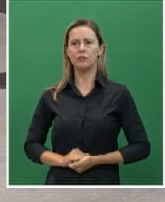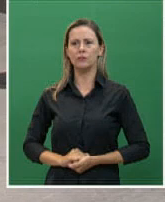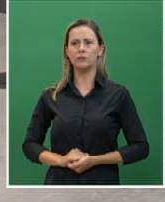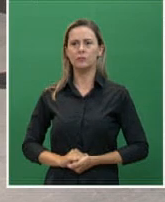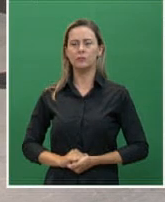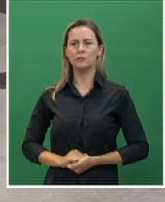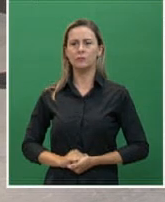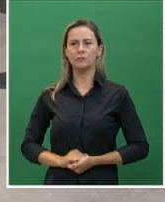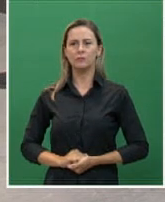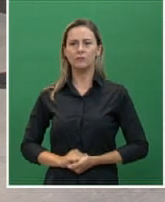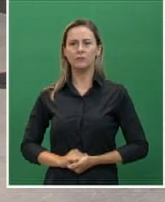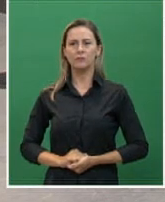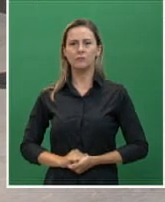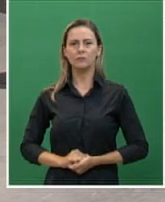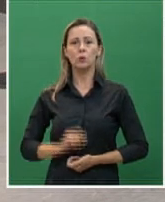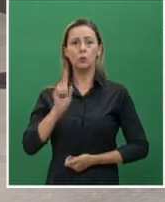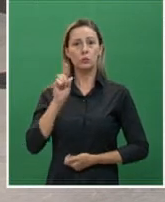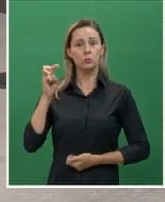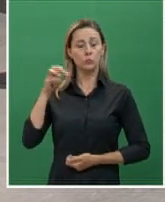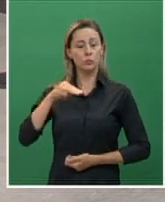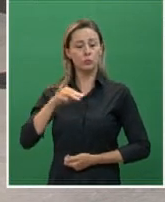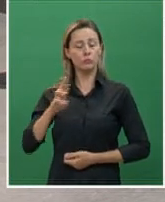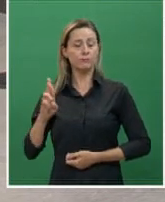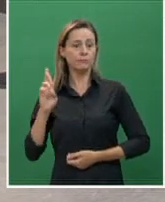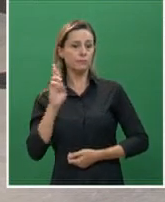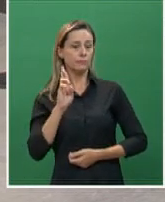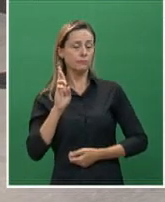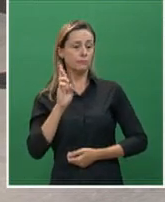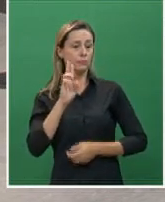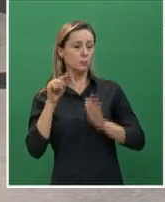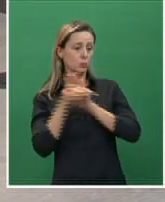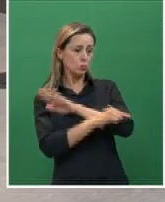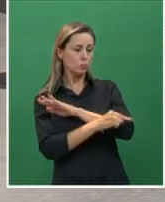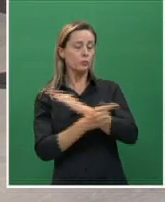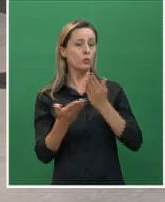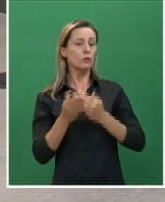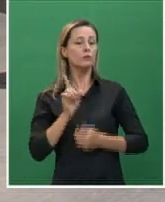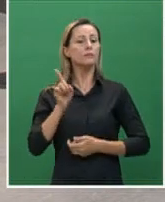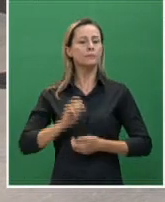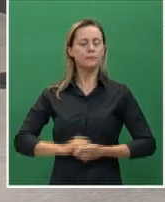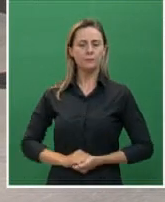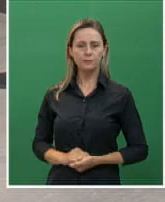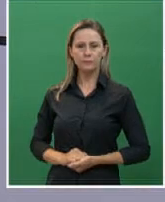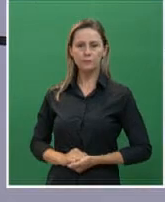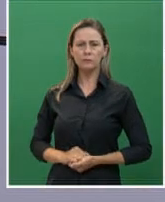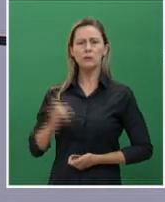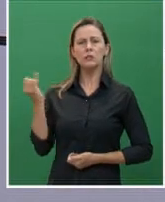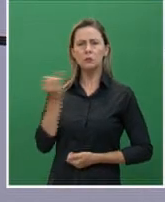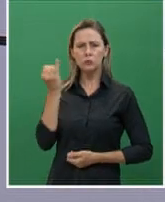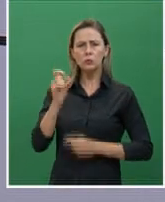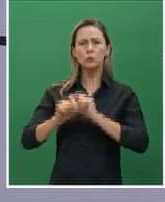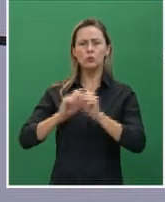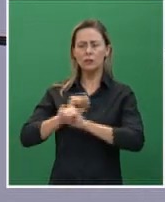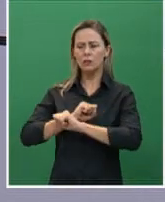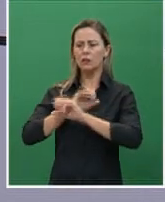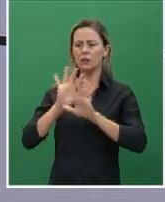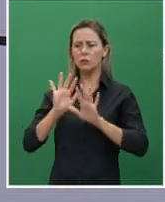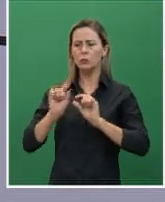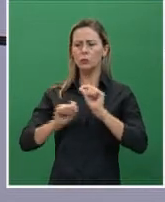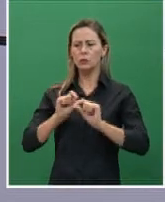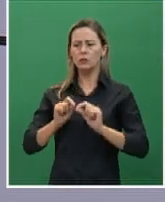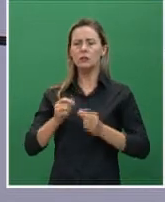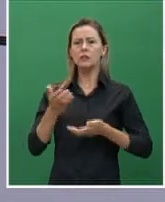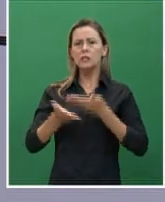o candidato dobrável só tem um minuto para perguntar nesse ping-pong a sua vez Então é importante destacar que